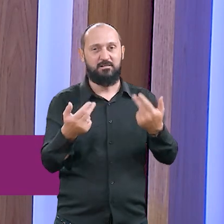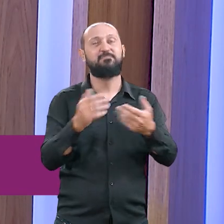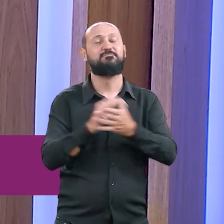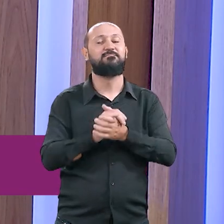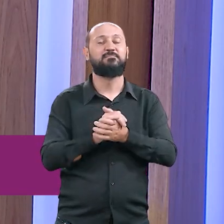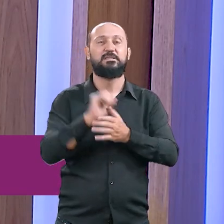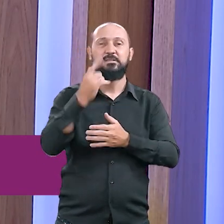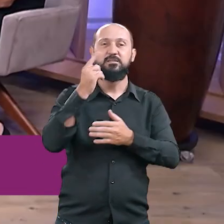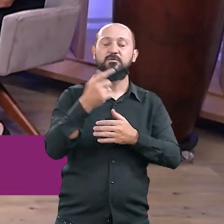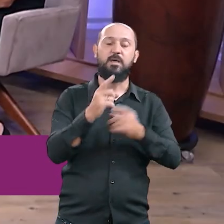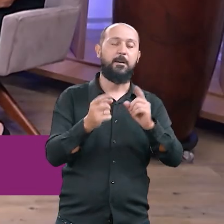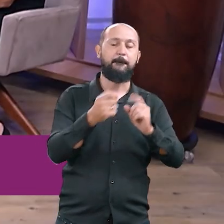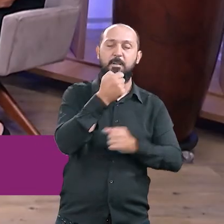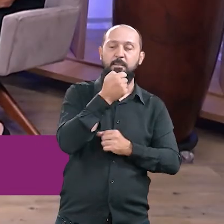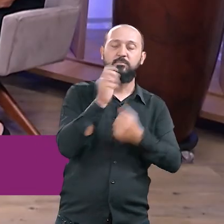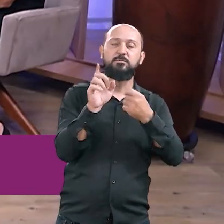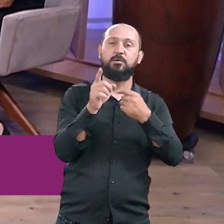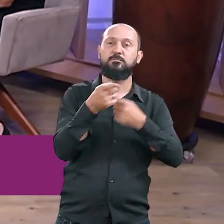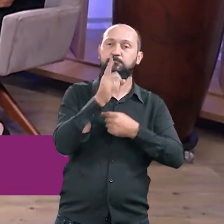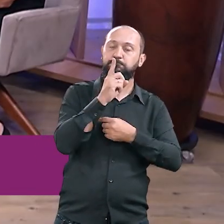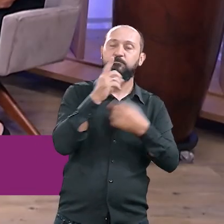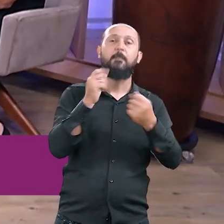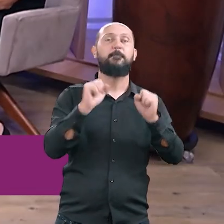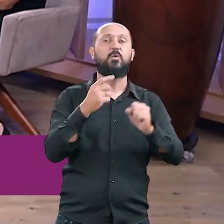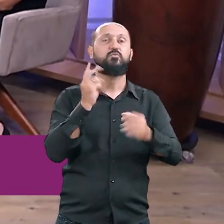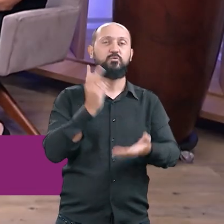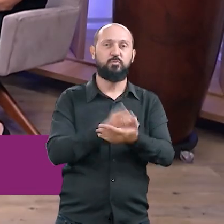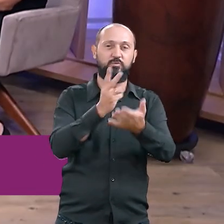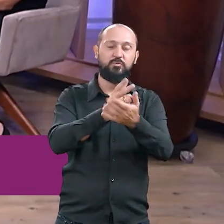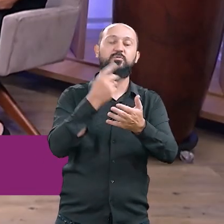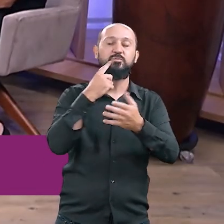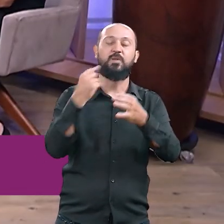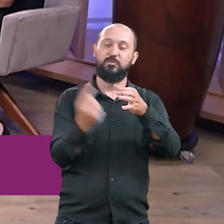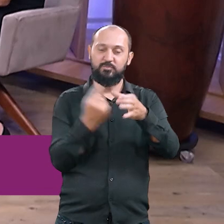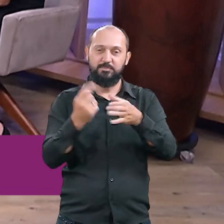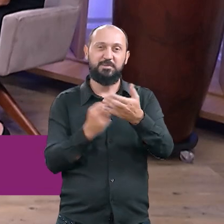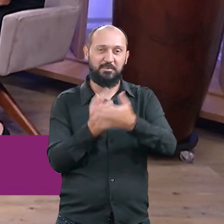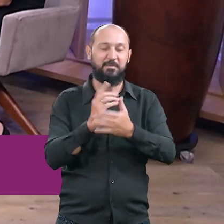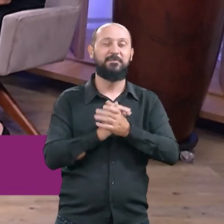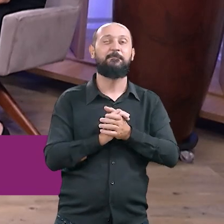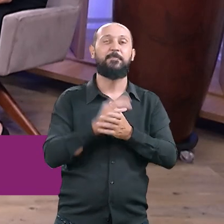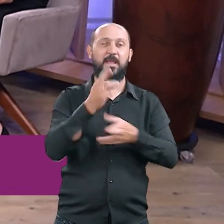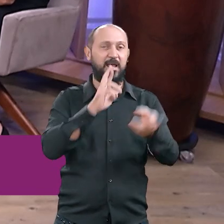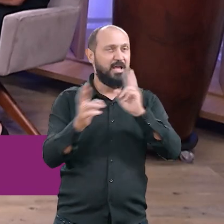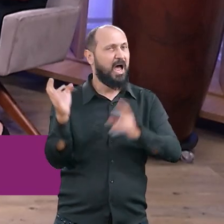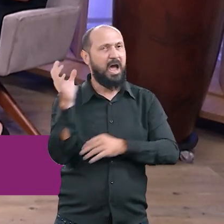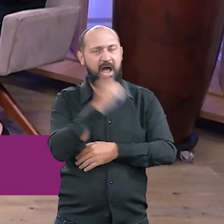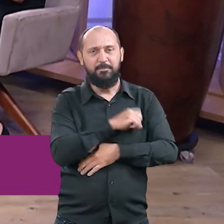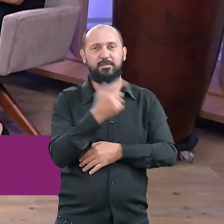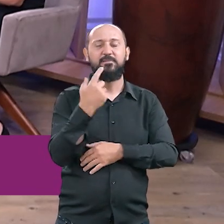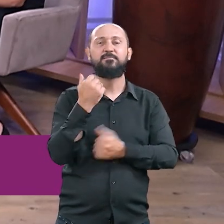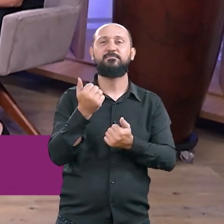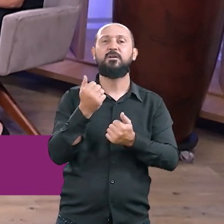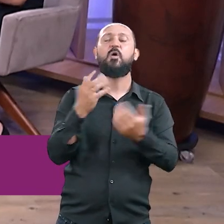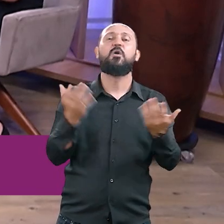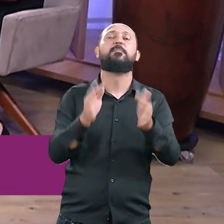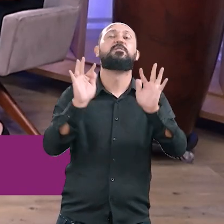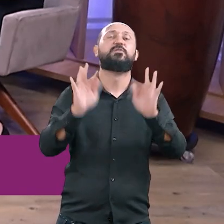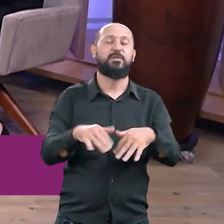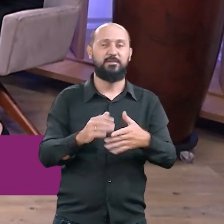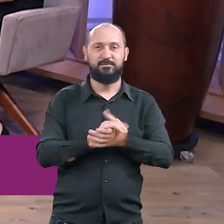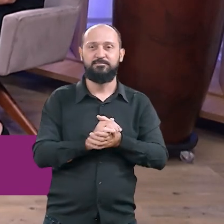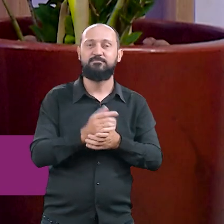algum eletrodoméstico ou de uma roupa específica, e as propagandas elas surgem, né, nas redes sociais. Então, mas aí tem dois pontos importantes sobre isso. O